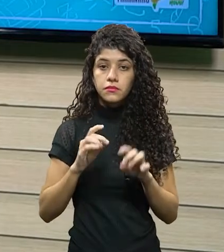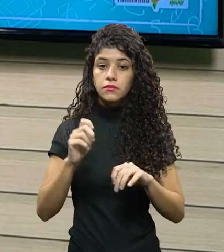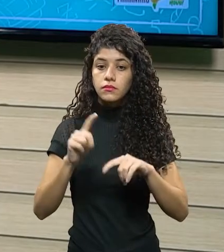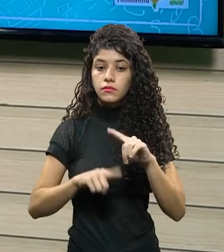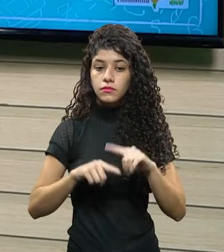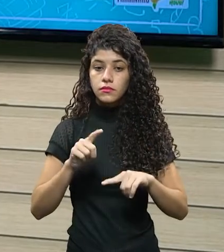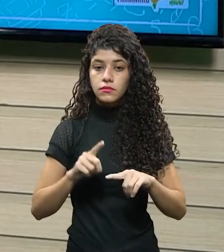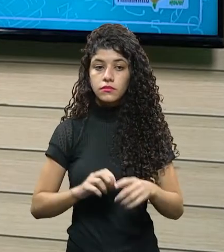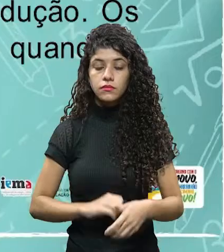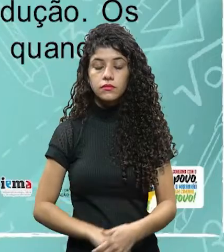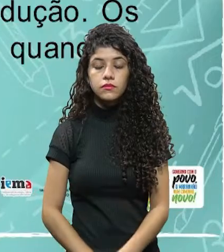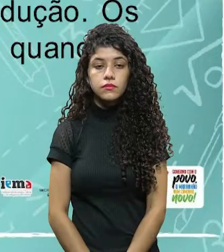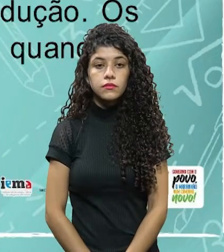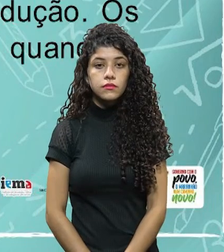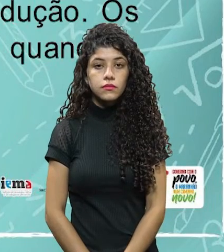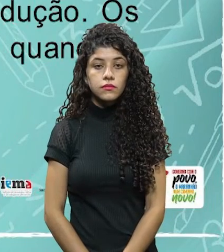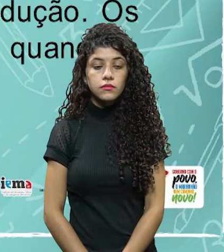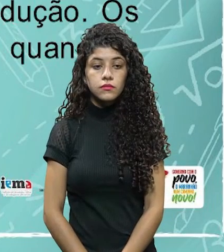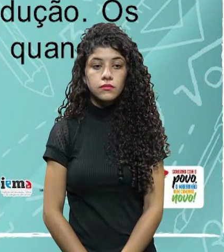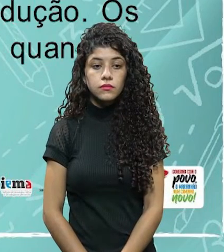daquele produto.